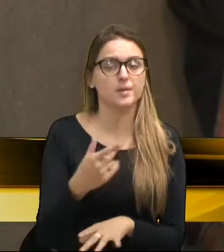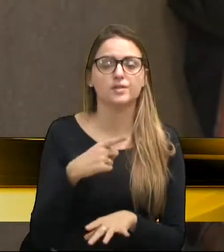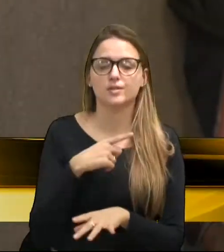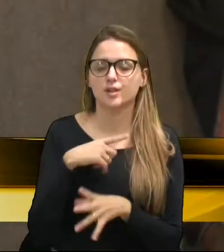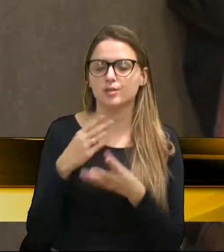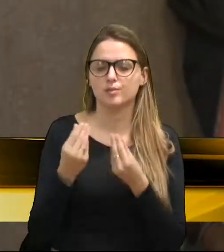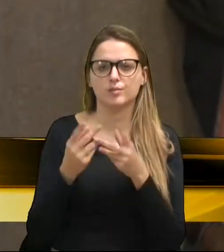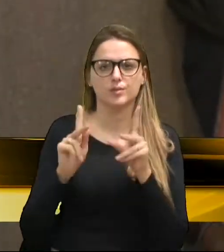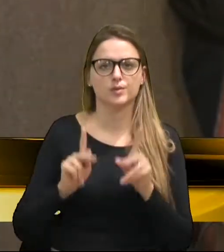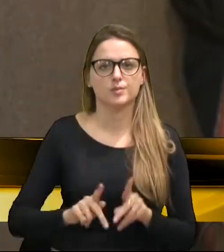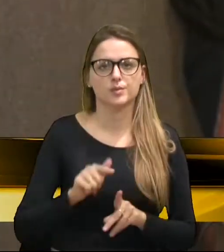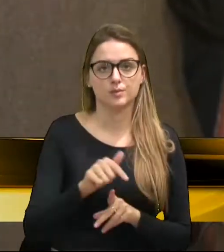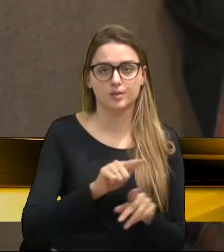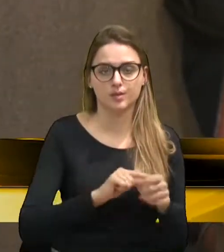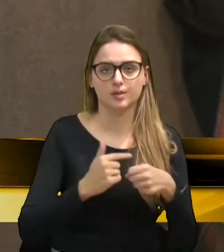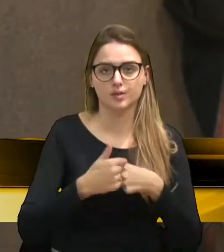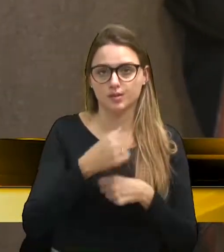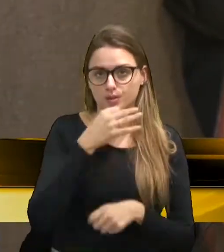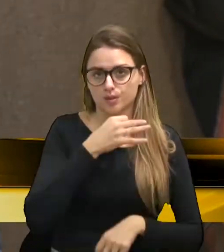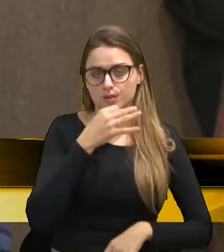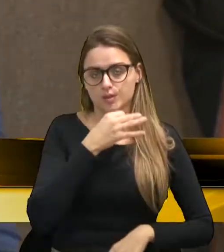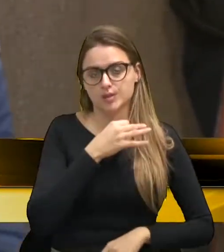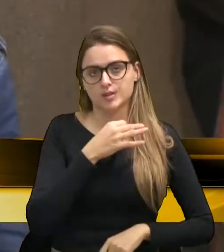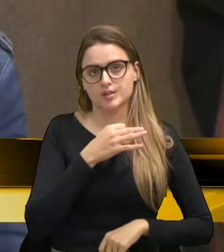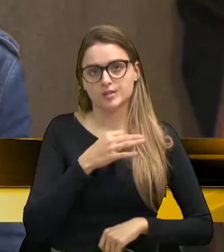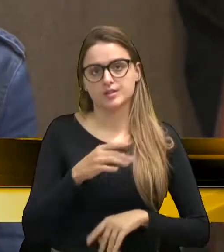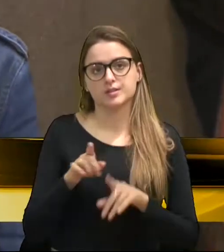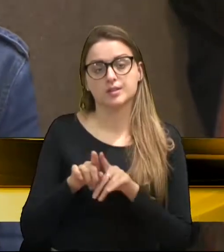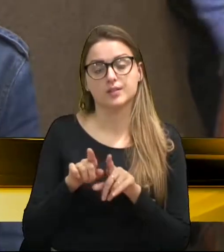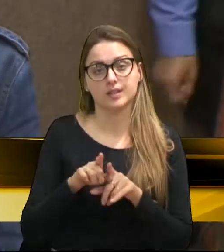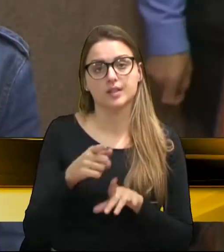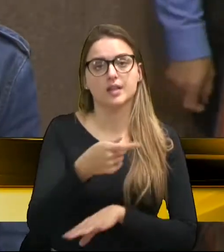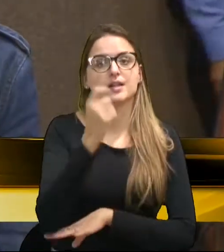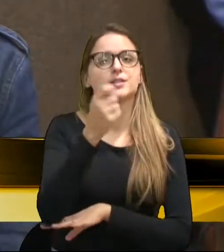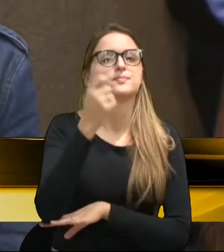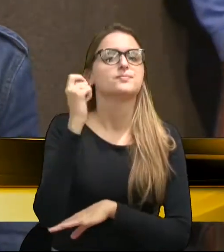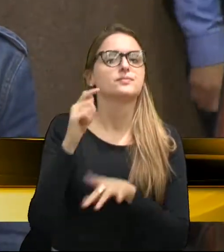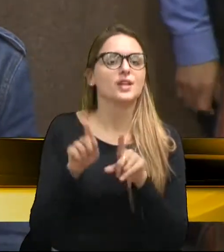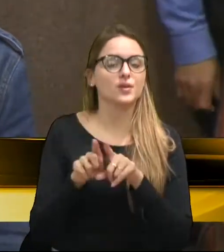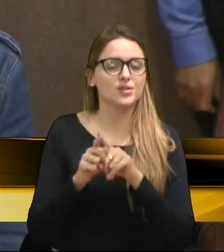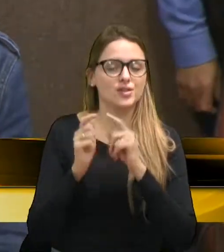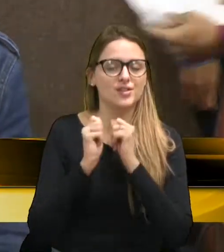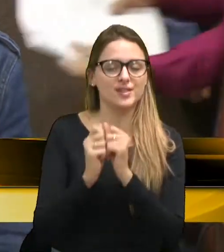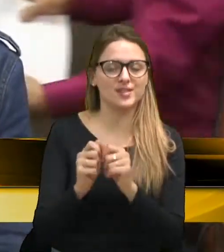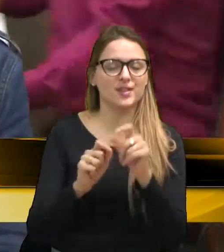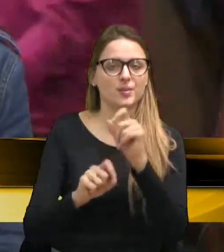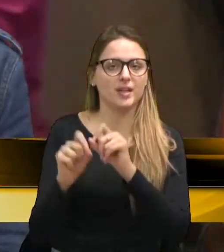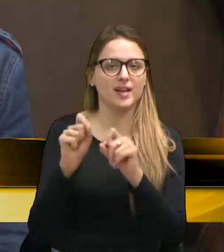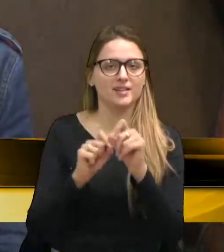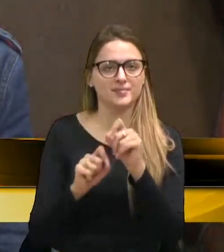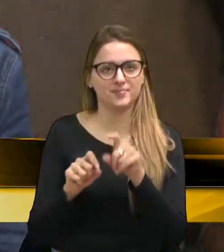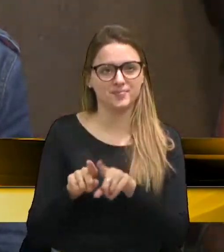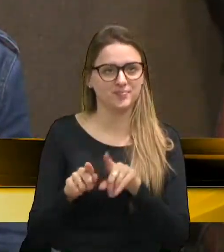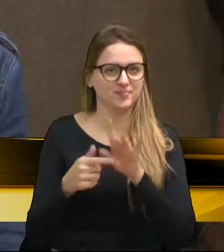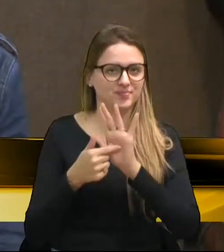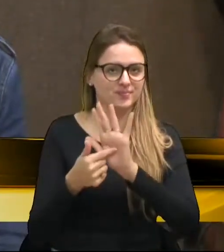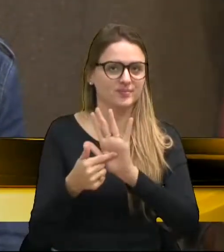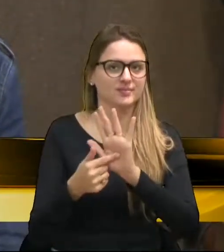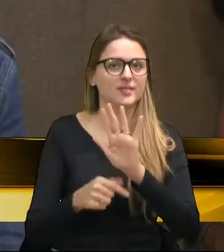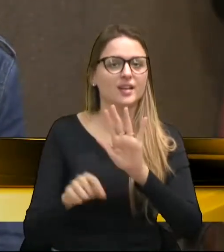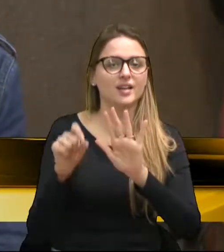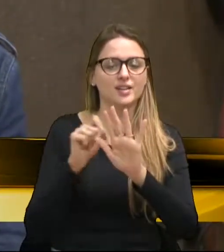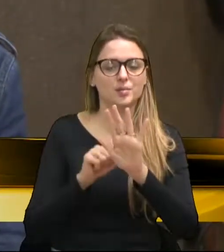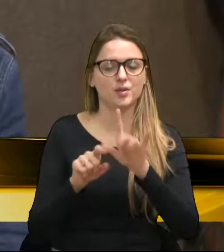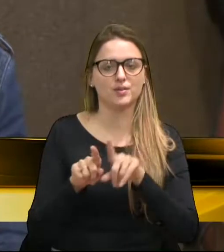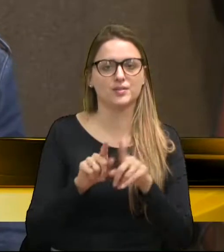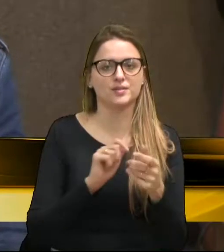pessoas em nosso município que aderem à pesca esportiva, né, e como eu disse antes, eu acho que é um esporte que